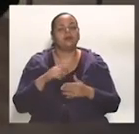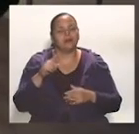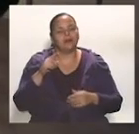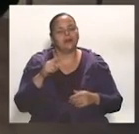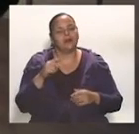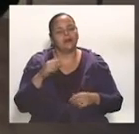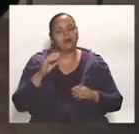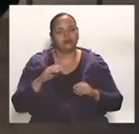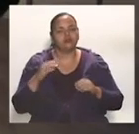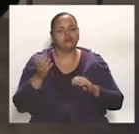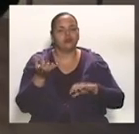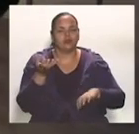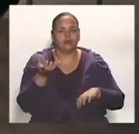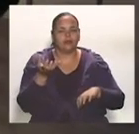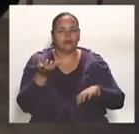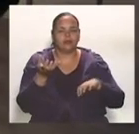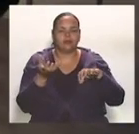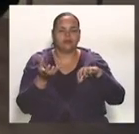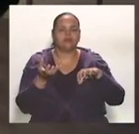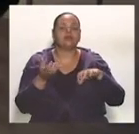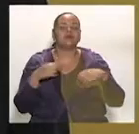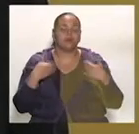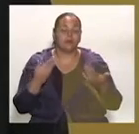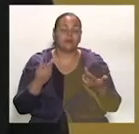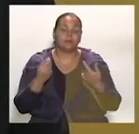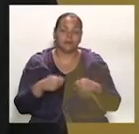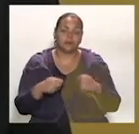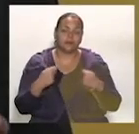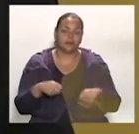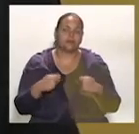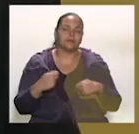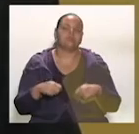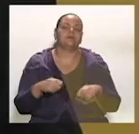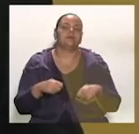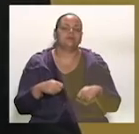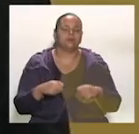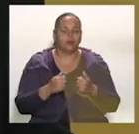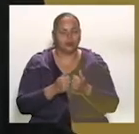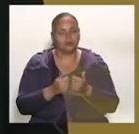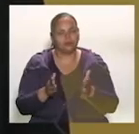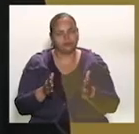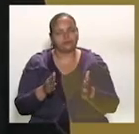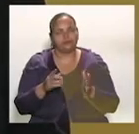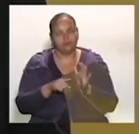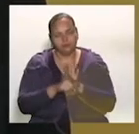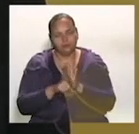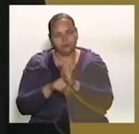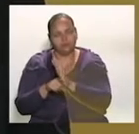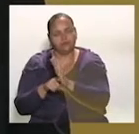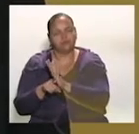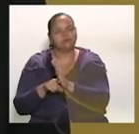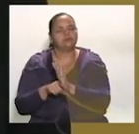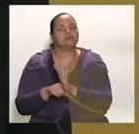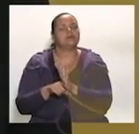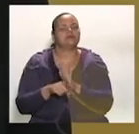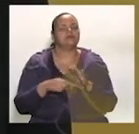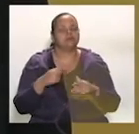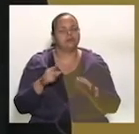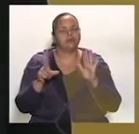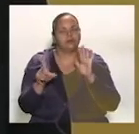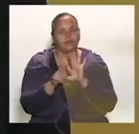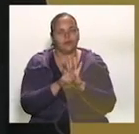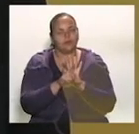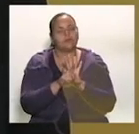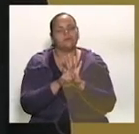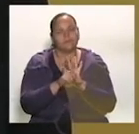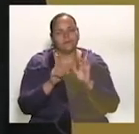aprovado esse Profut, né? Não é verdade? Então é preciso voltar ao início. A fiscalização e uma